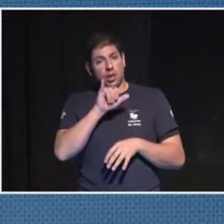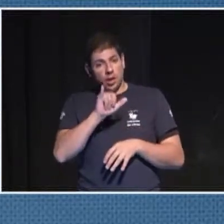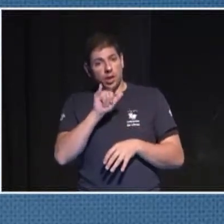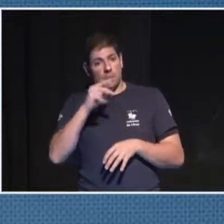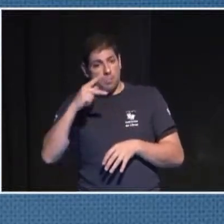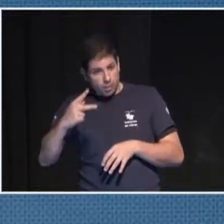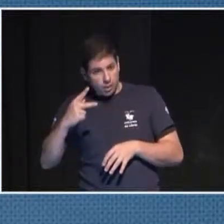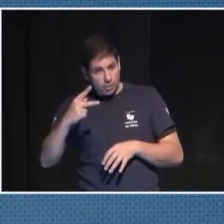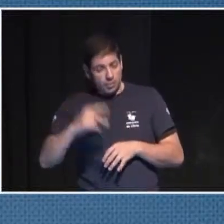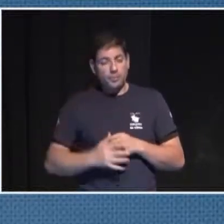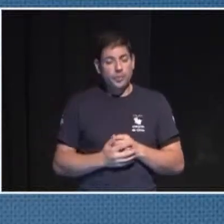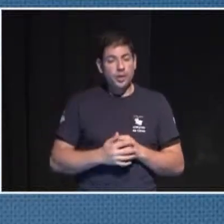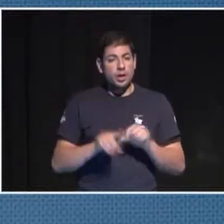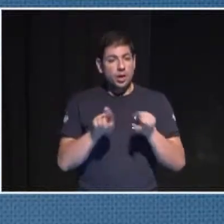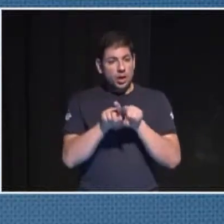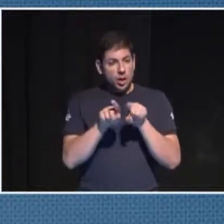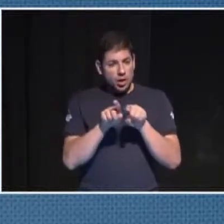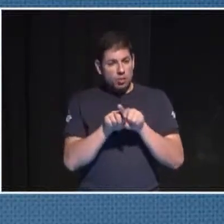mostrou que